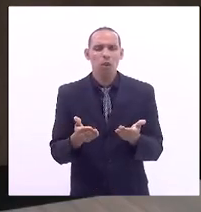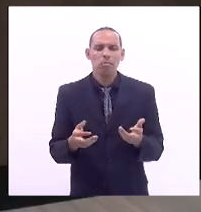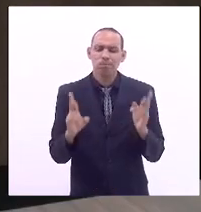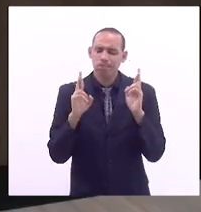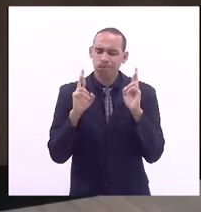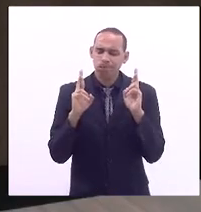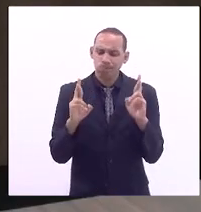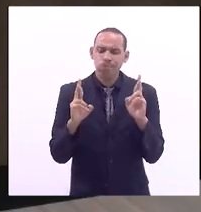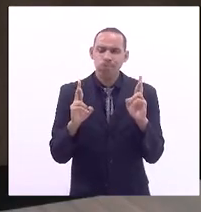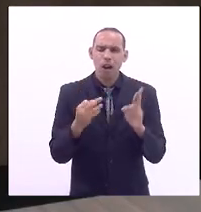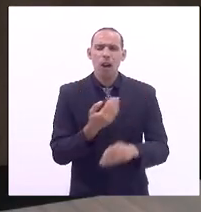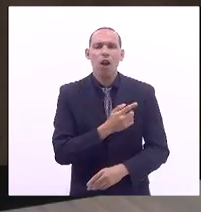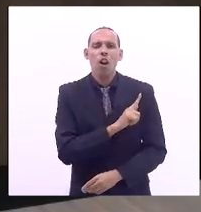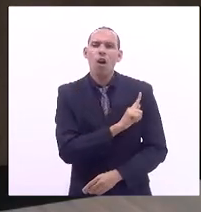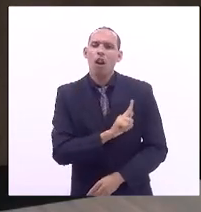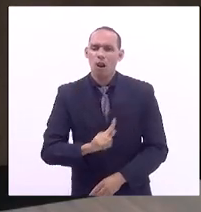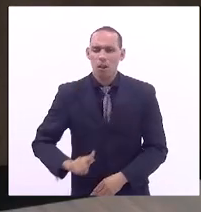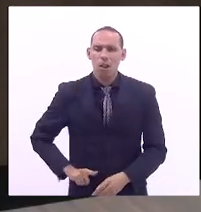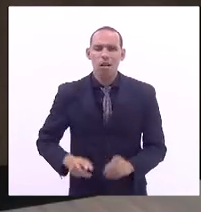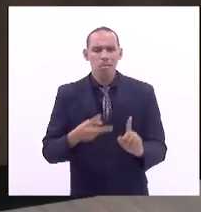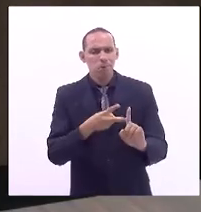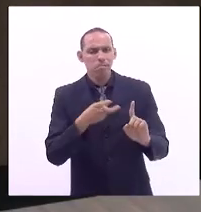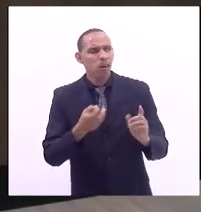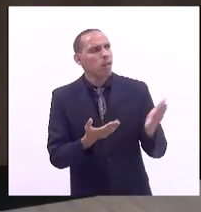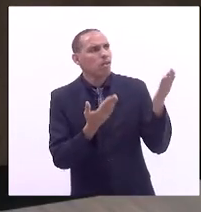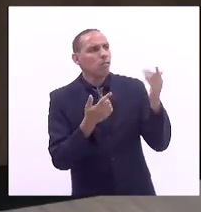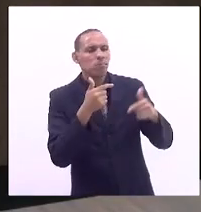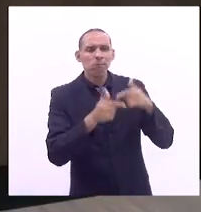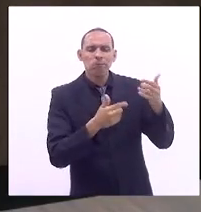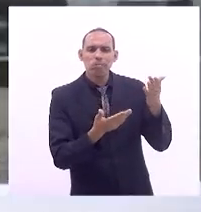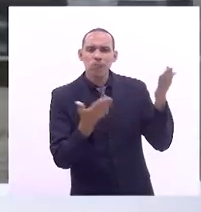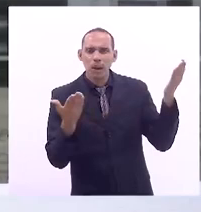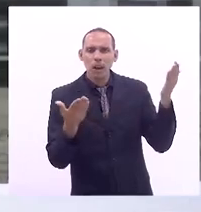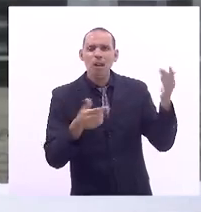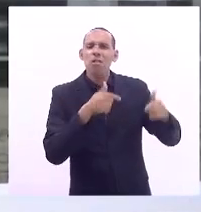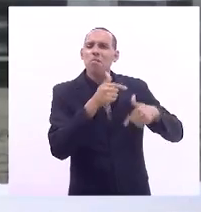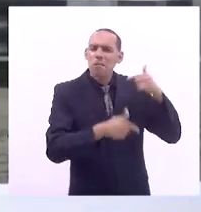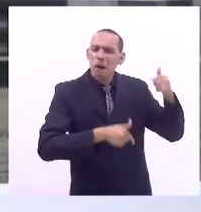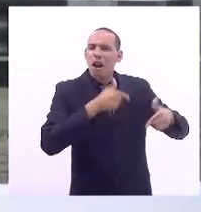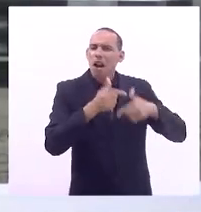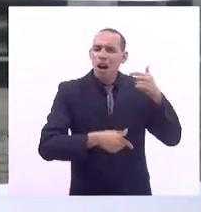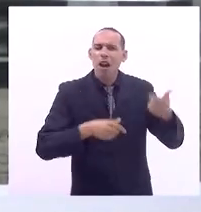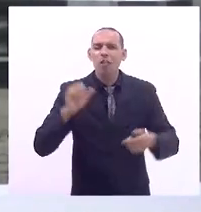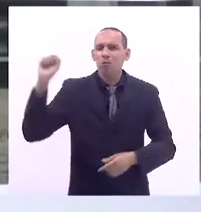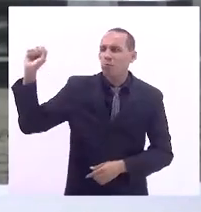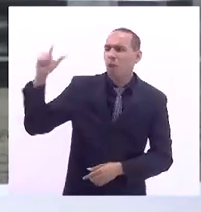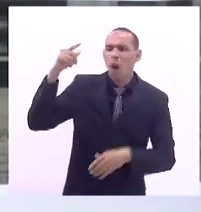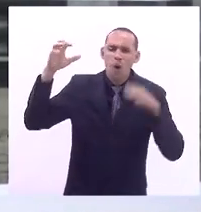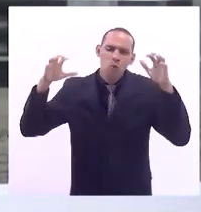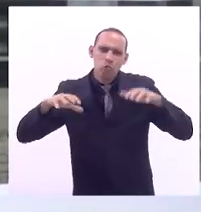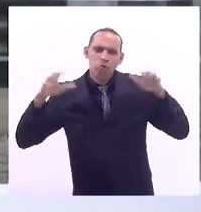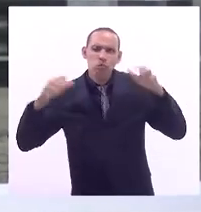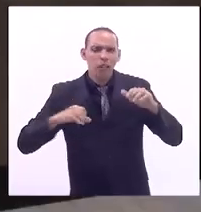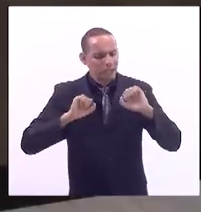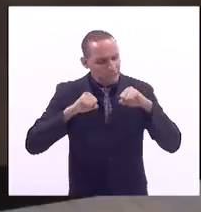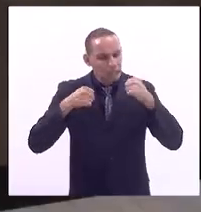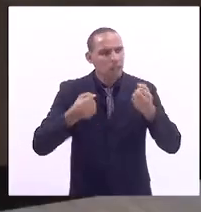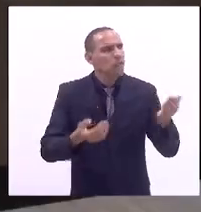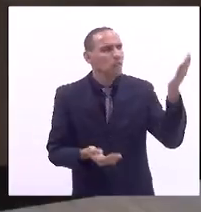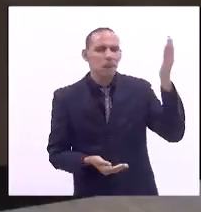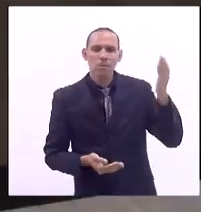torcer para o governador reconhecer o trabalho dessa turma que rala debaixo de sol debaixo de chuva e corre